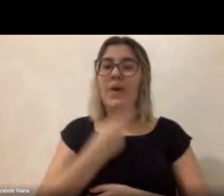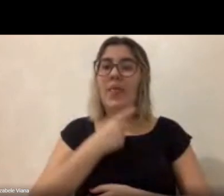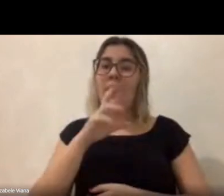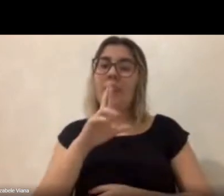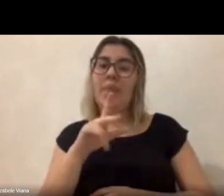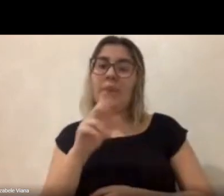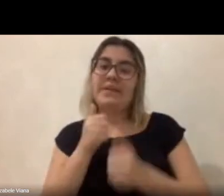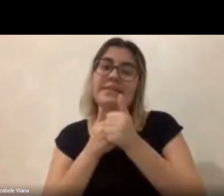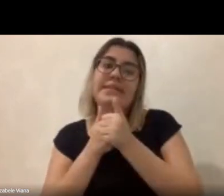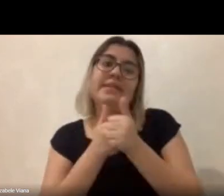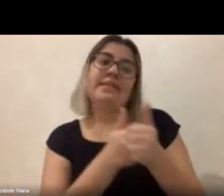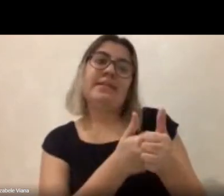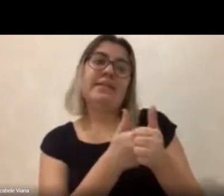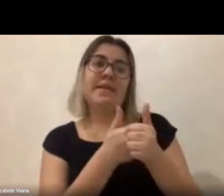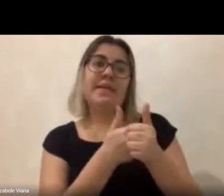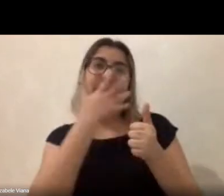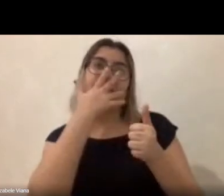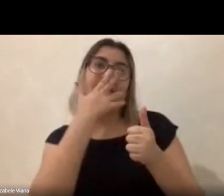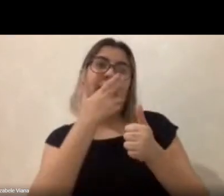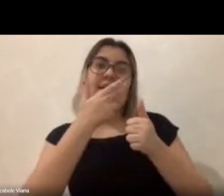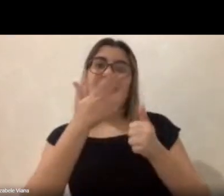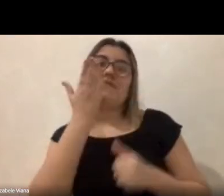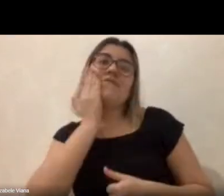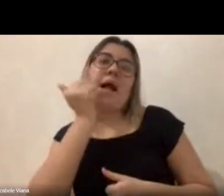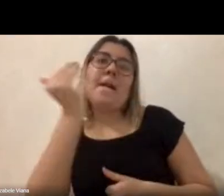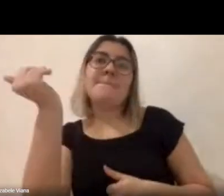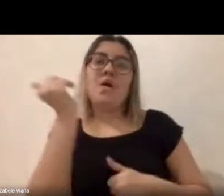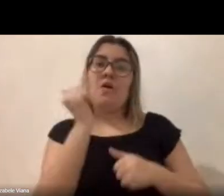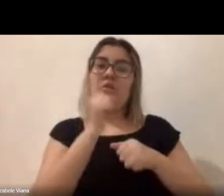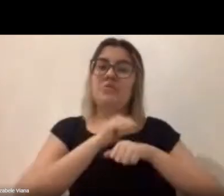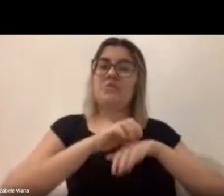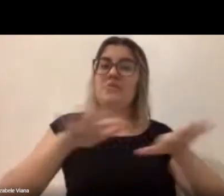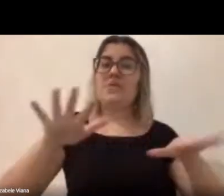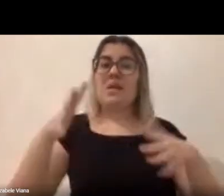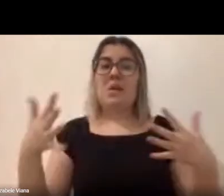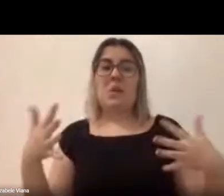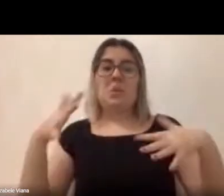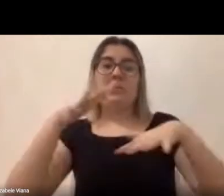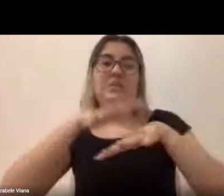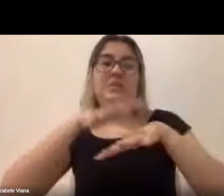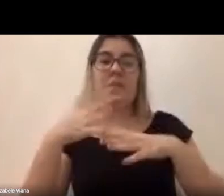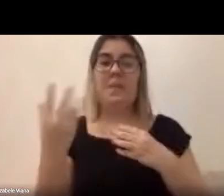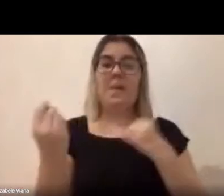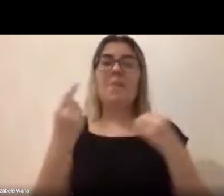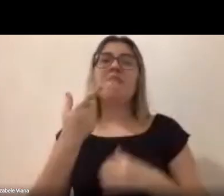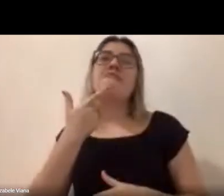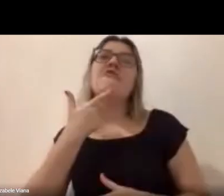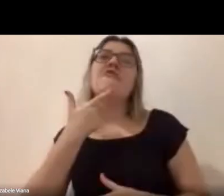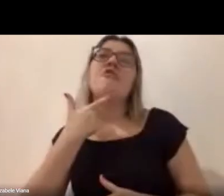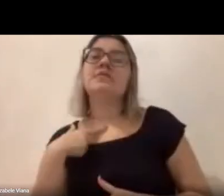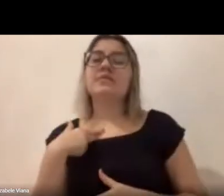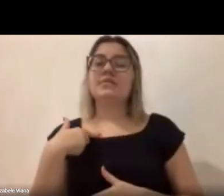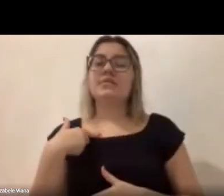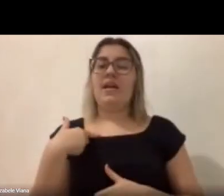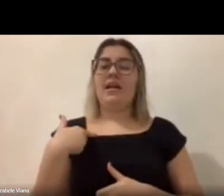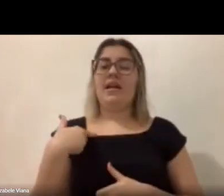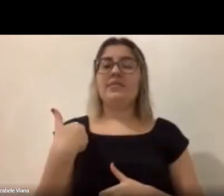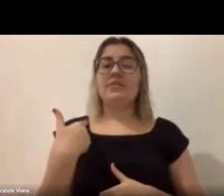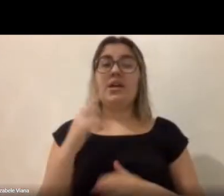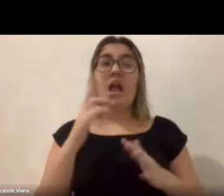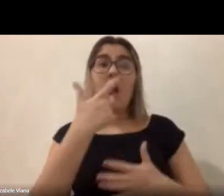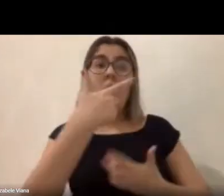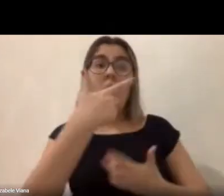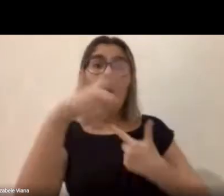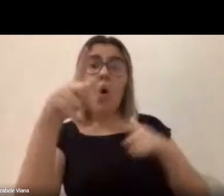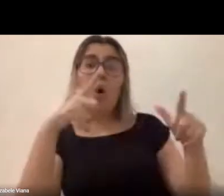inclusão, pela contrapartida, pela vontade de outros de nos tornarem seus